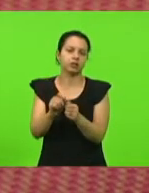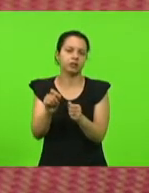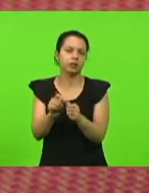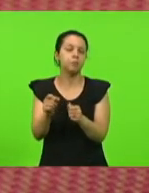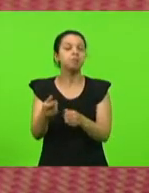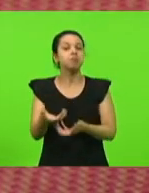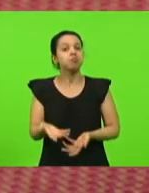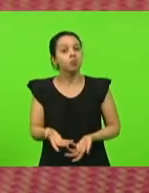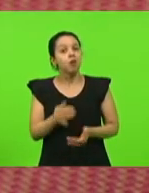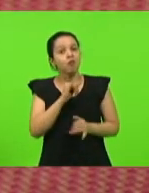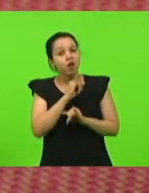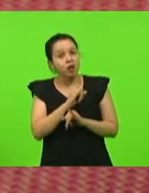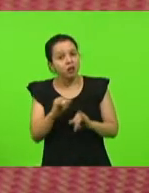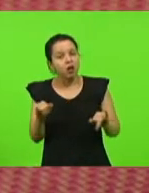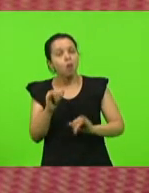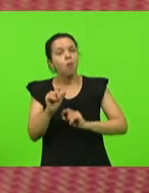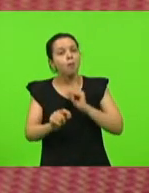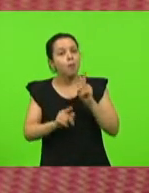a população